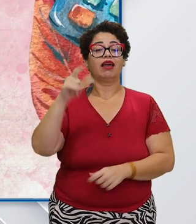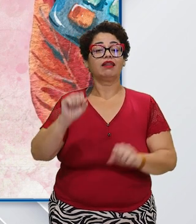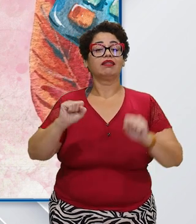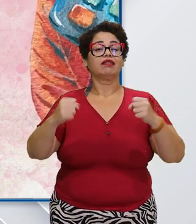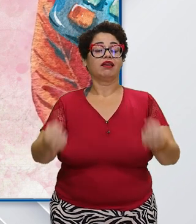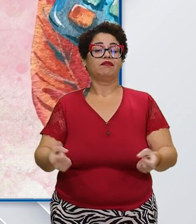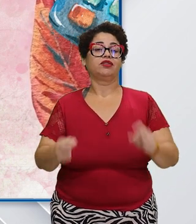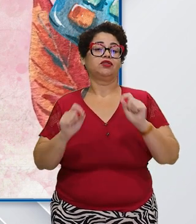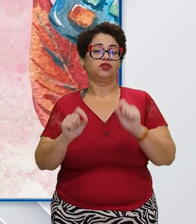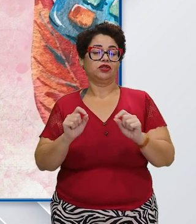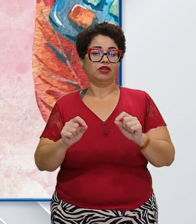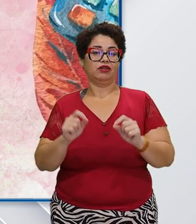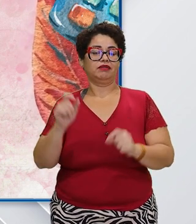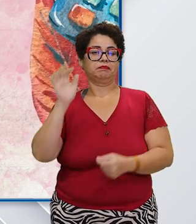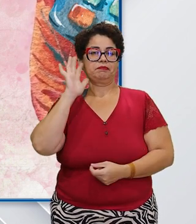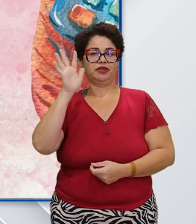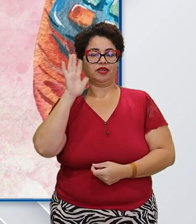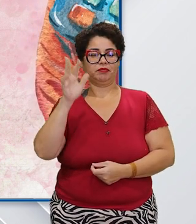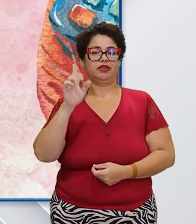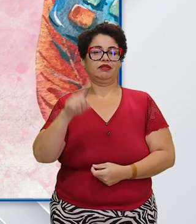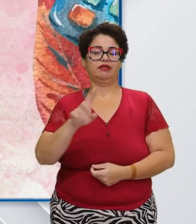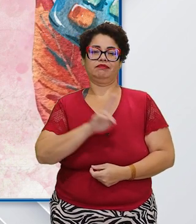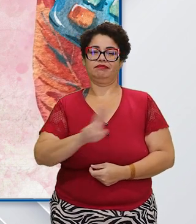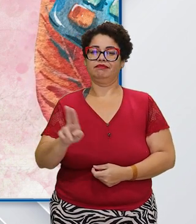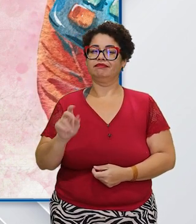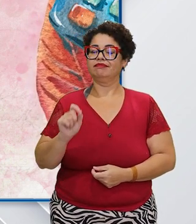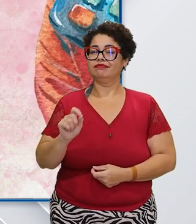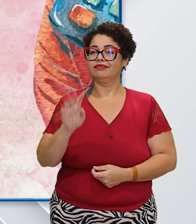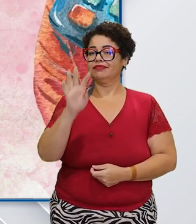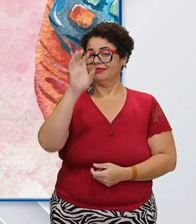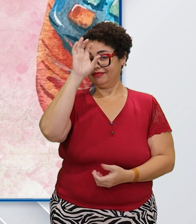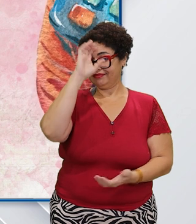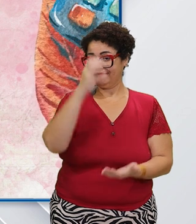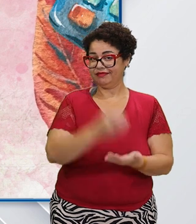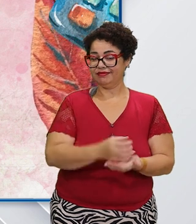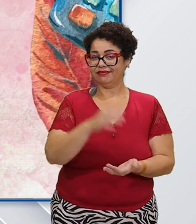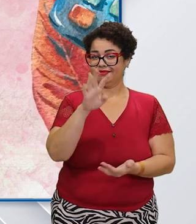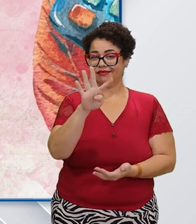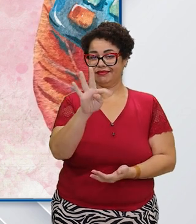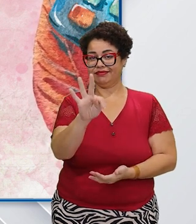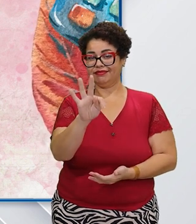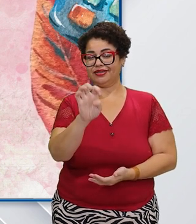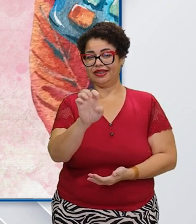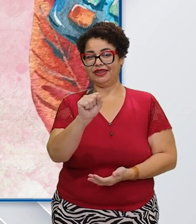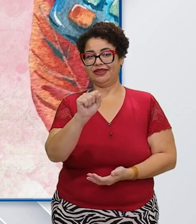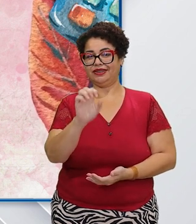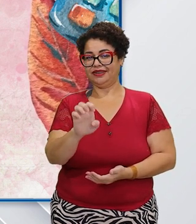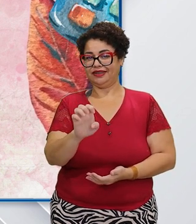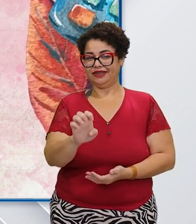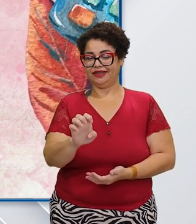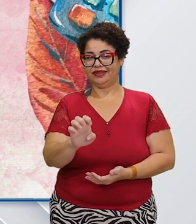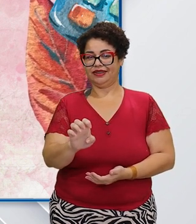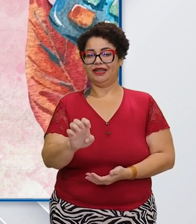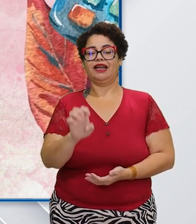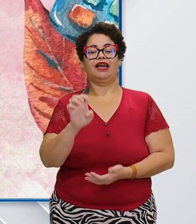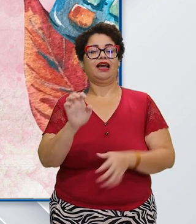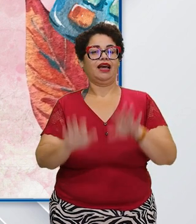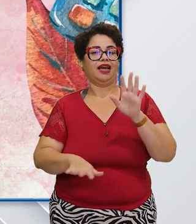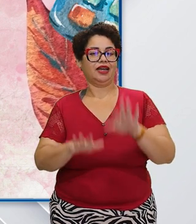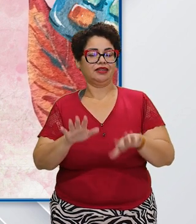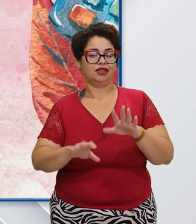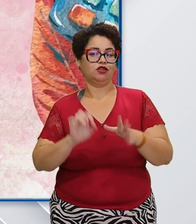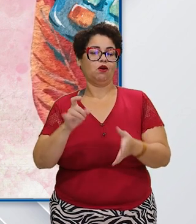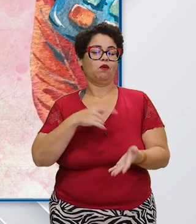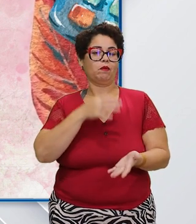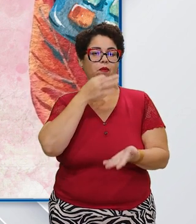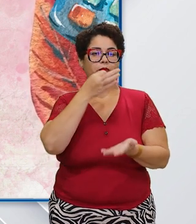defende esse ponto de vista também chamado de tese Nem sempre a tese ou o ponto